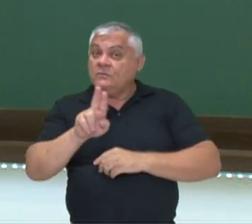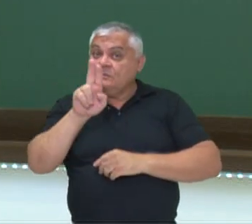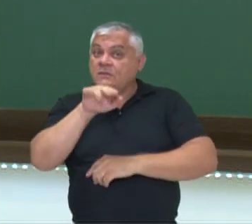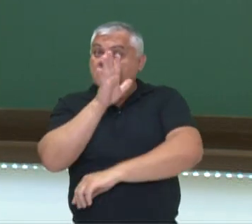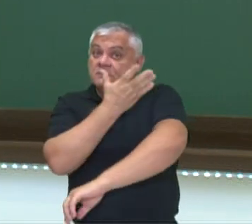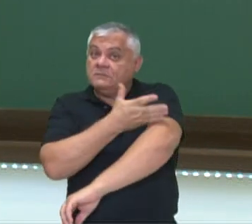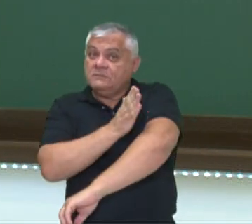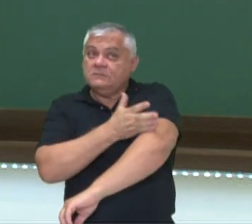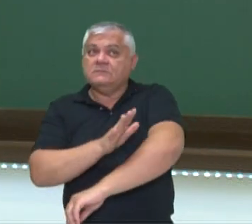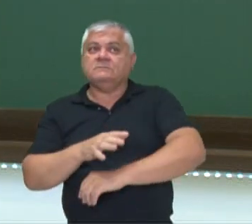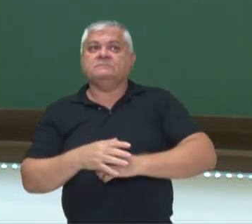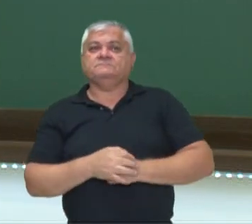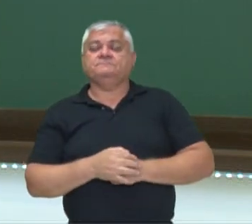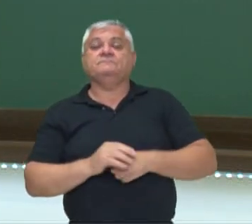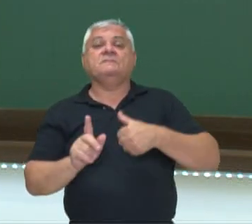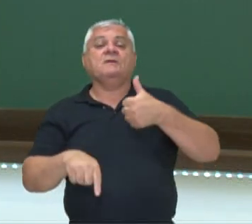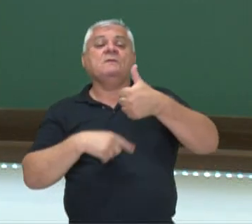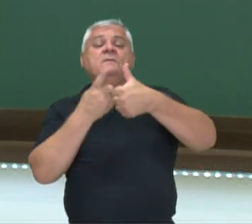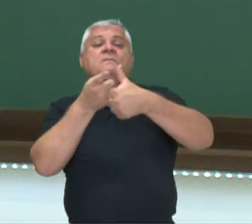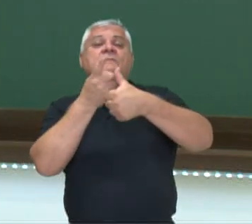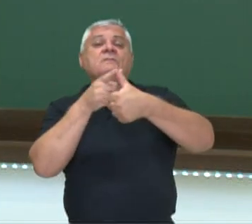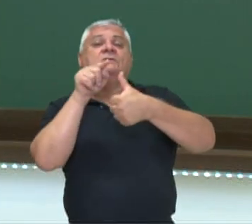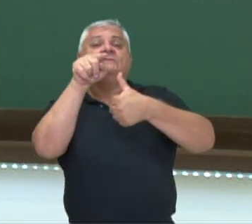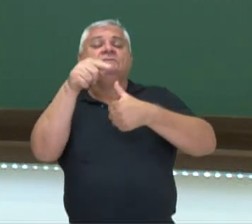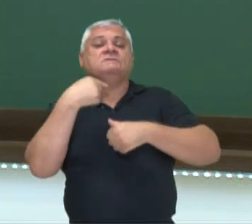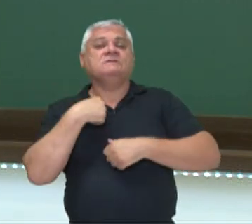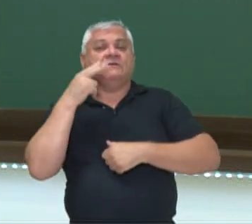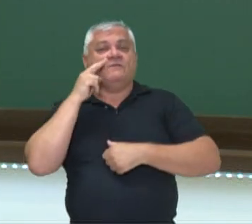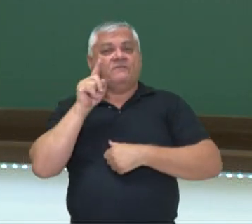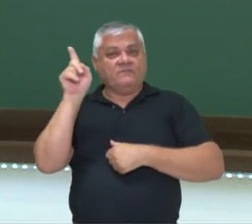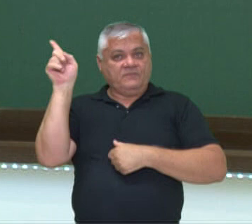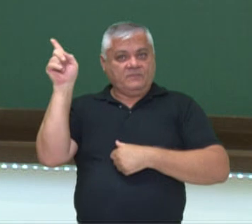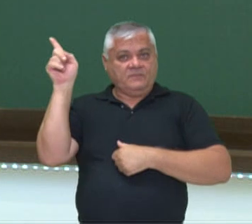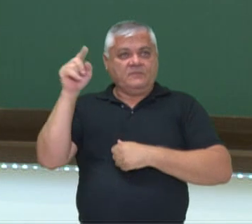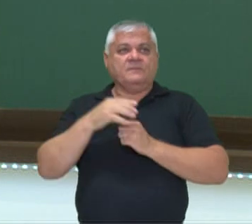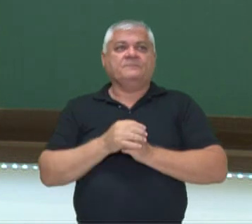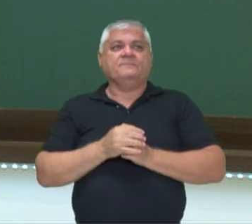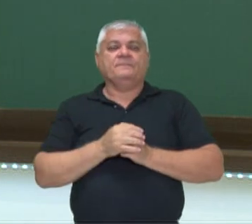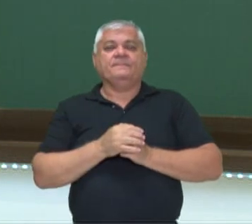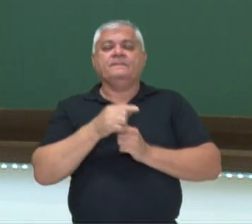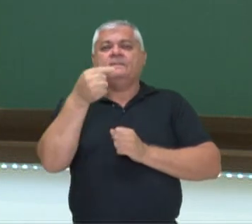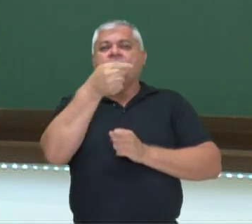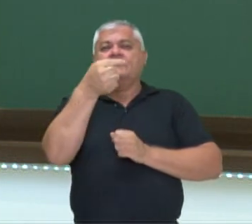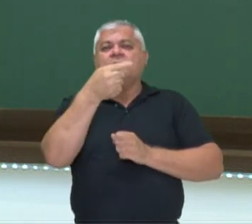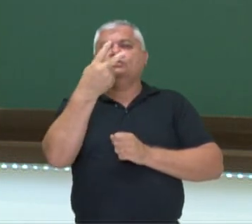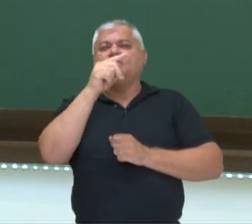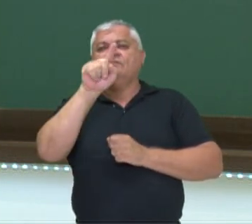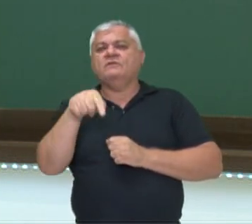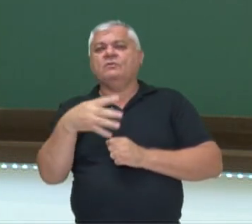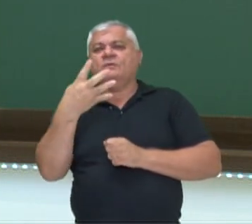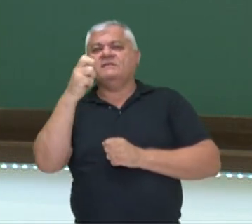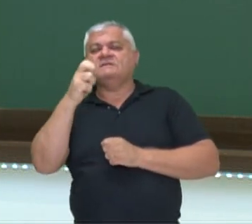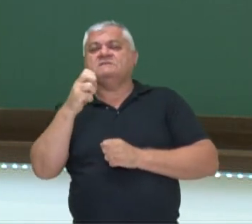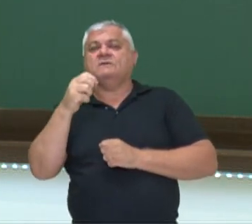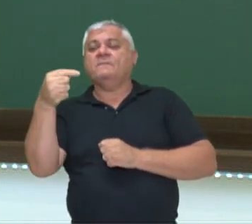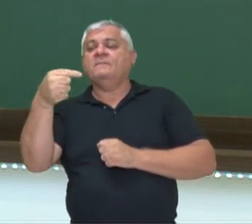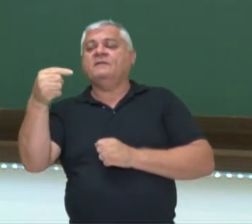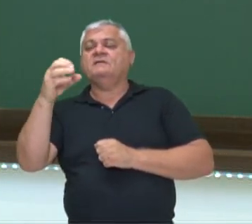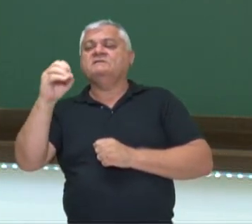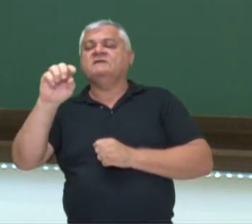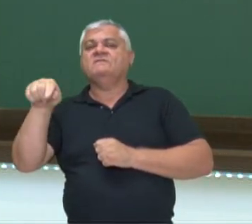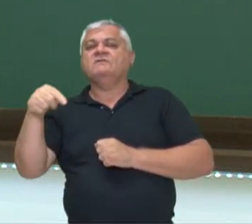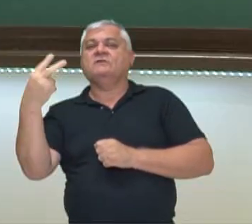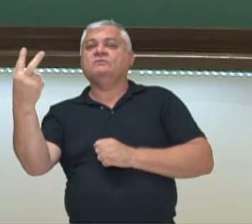exercícios. Primeiro exercício, eu quero que você faça para mim, menos 2,45 vezes menos